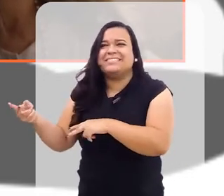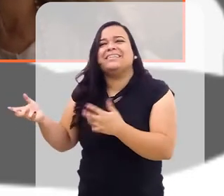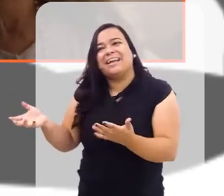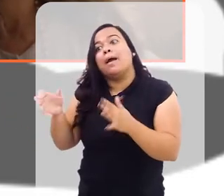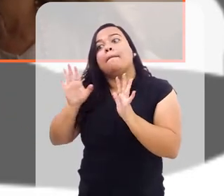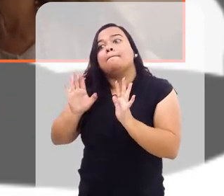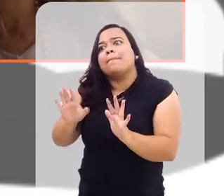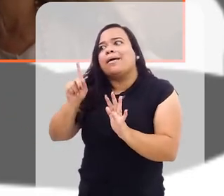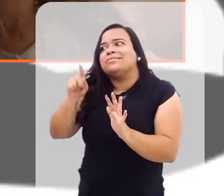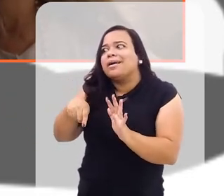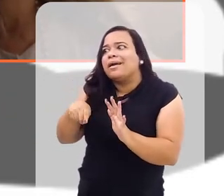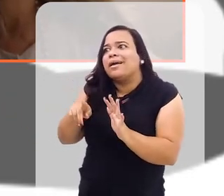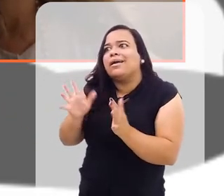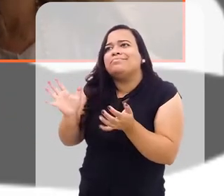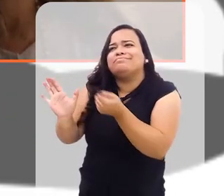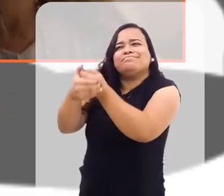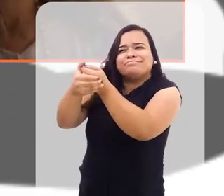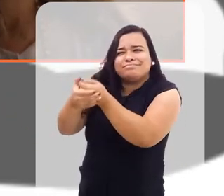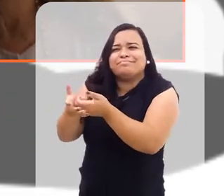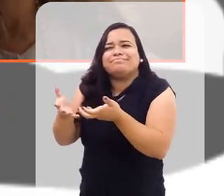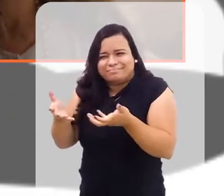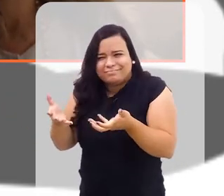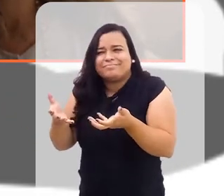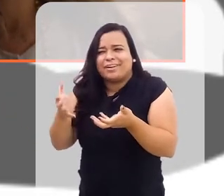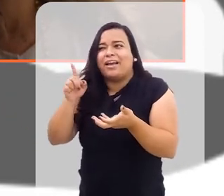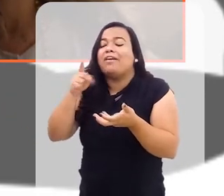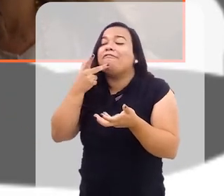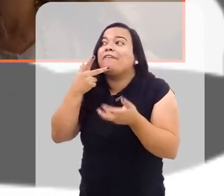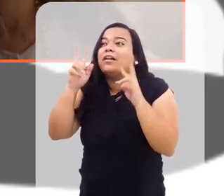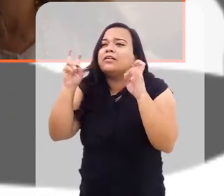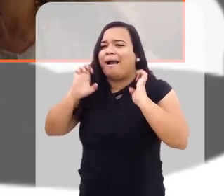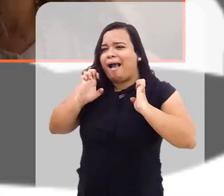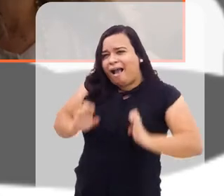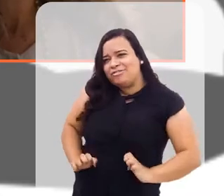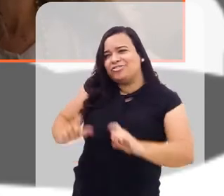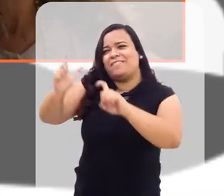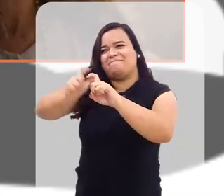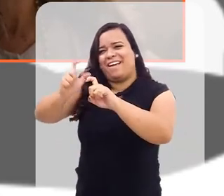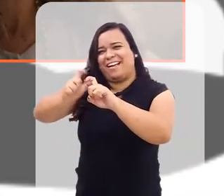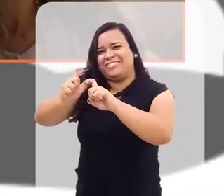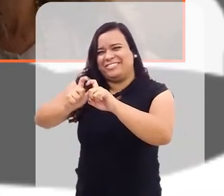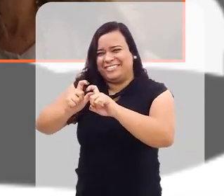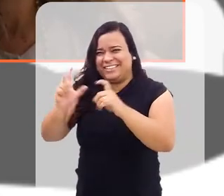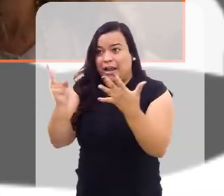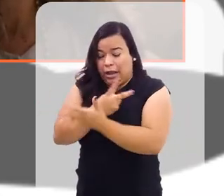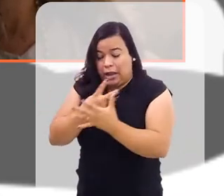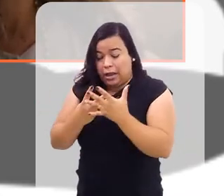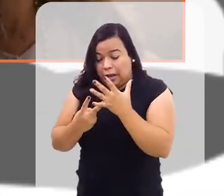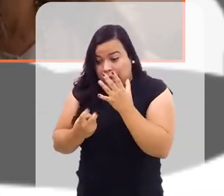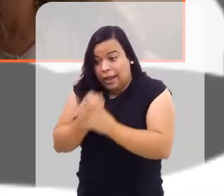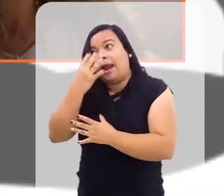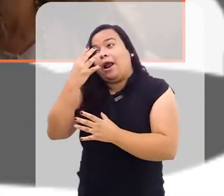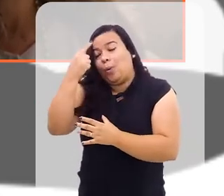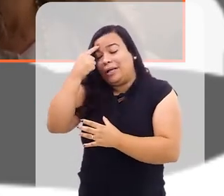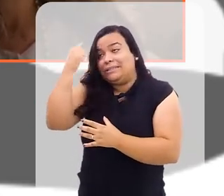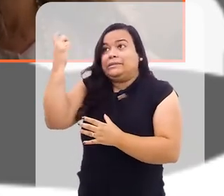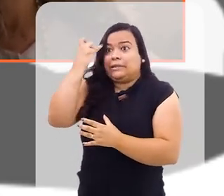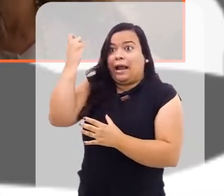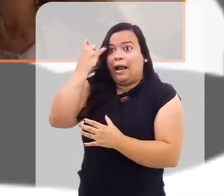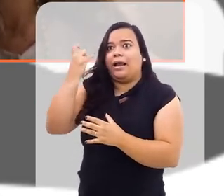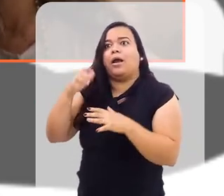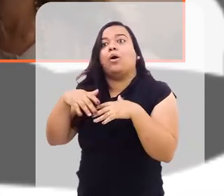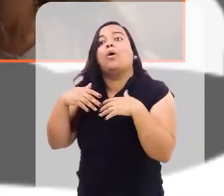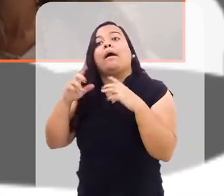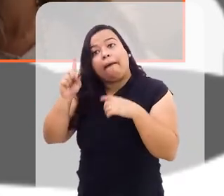médica. E foi na uma conversa entre amigos que surgiu essa ideia. Também não posso dizer qual foi o tipo da